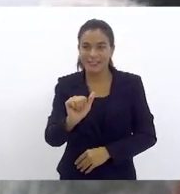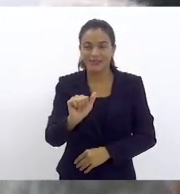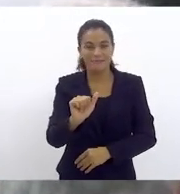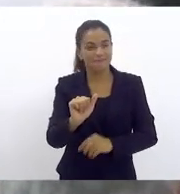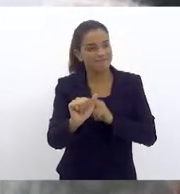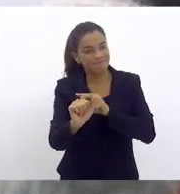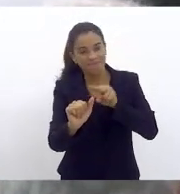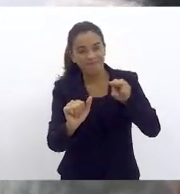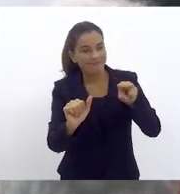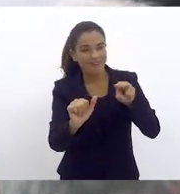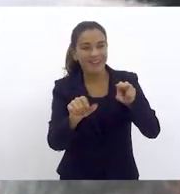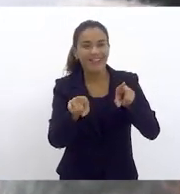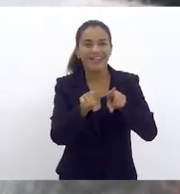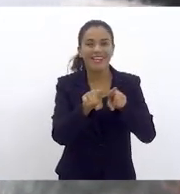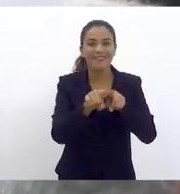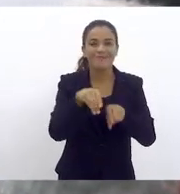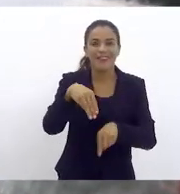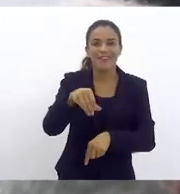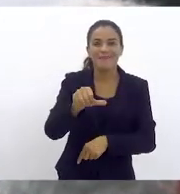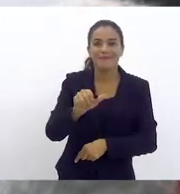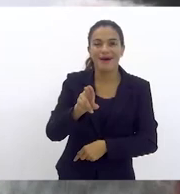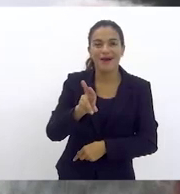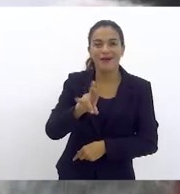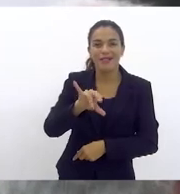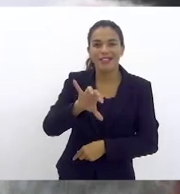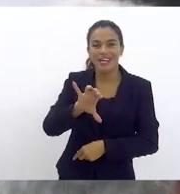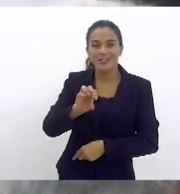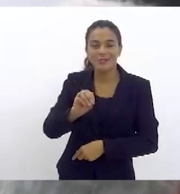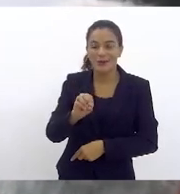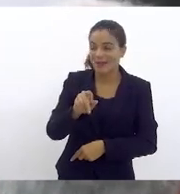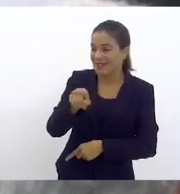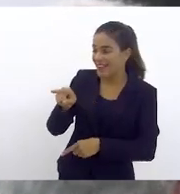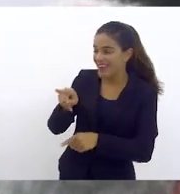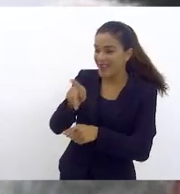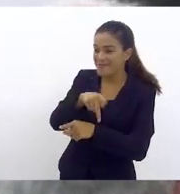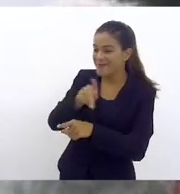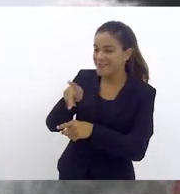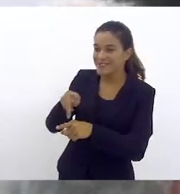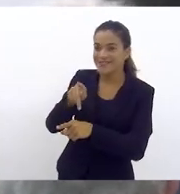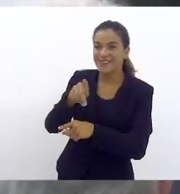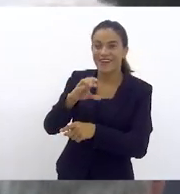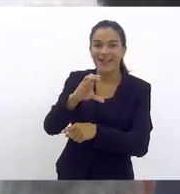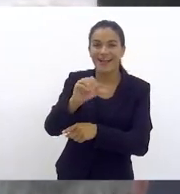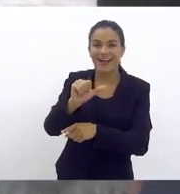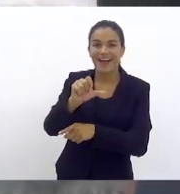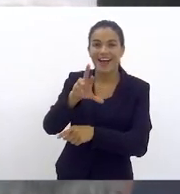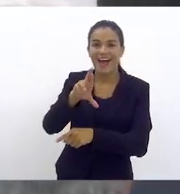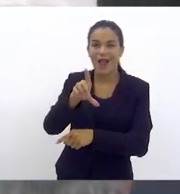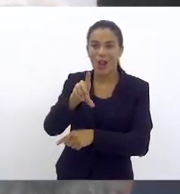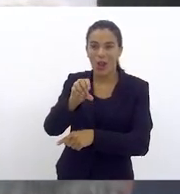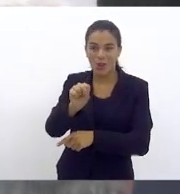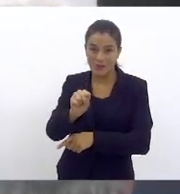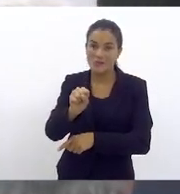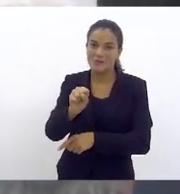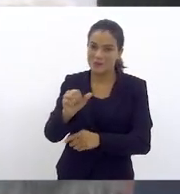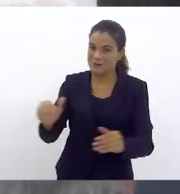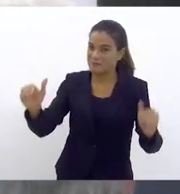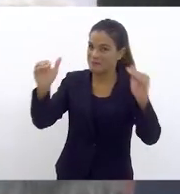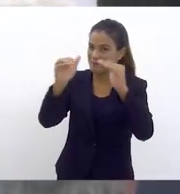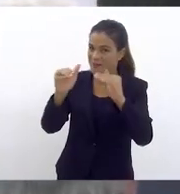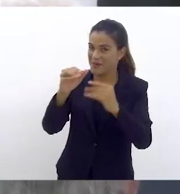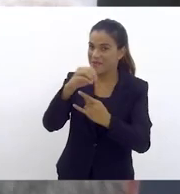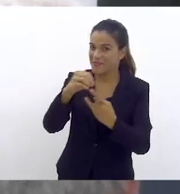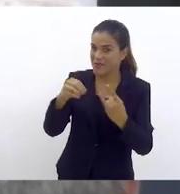eu encontrei aqui também o Maurício Guedes Professor Antônio Carlos Campos Carvalho Professor emérito UFRJ hoje na